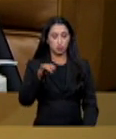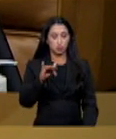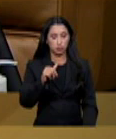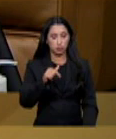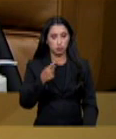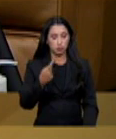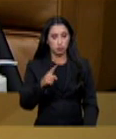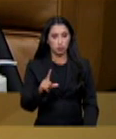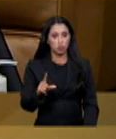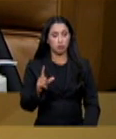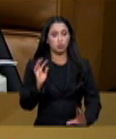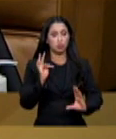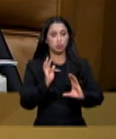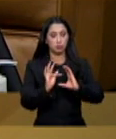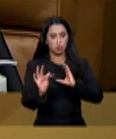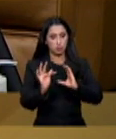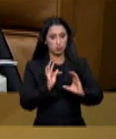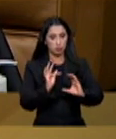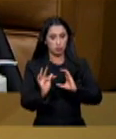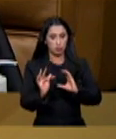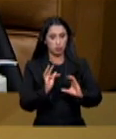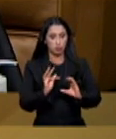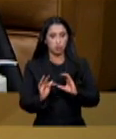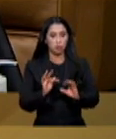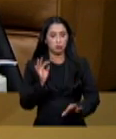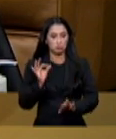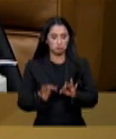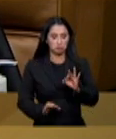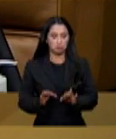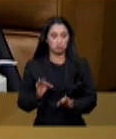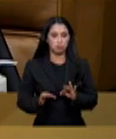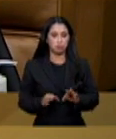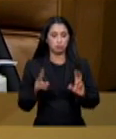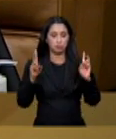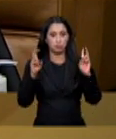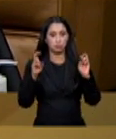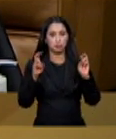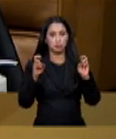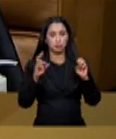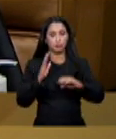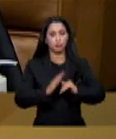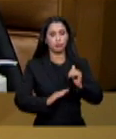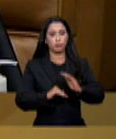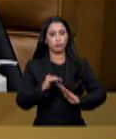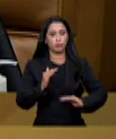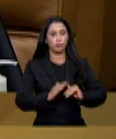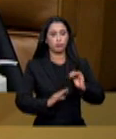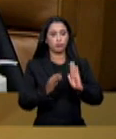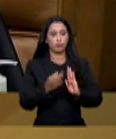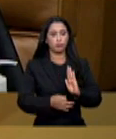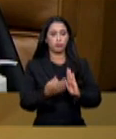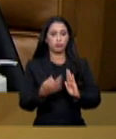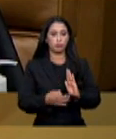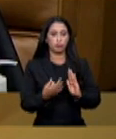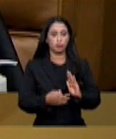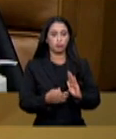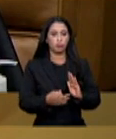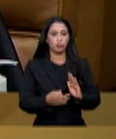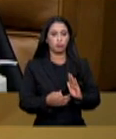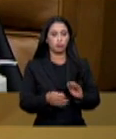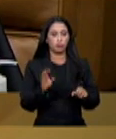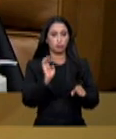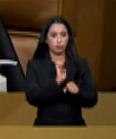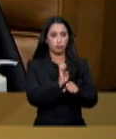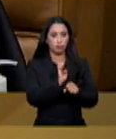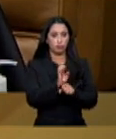sobre telecomunicações, recaindo a matéria sobre o rol de competência constitucionalmente atribuído ao